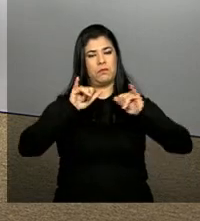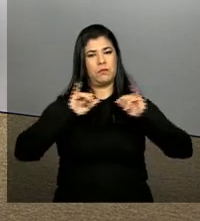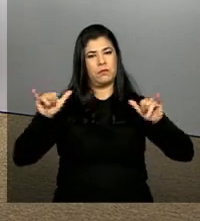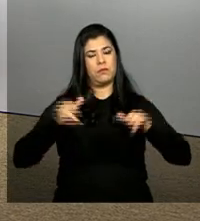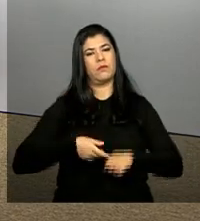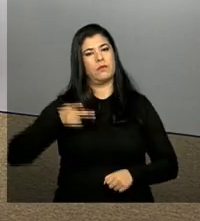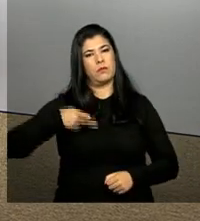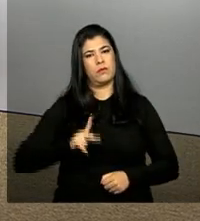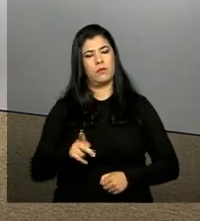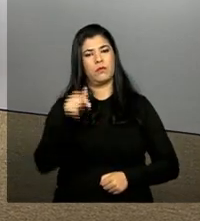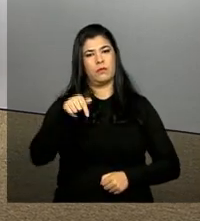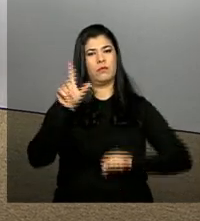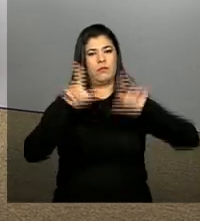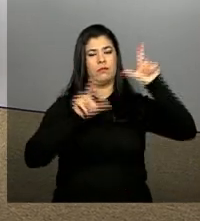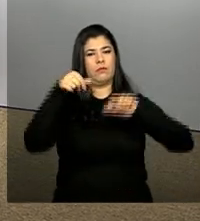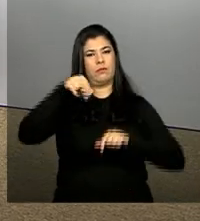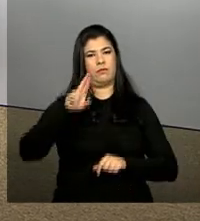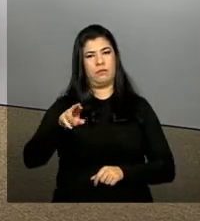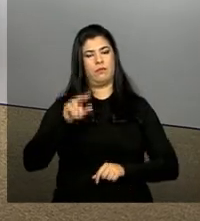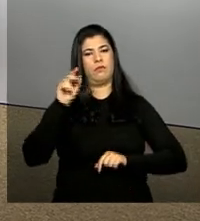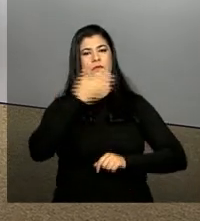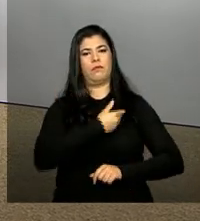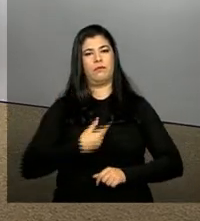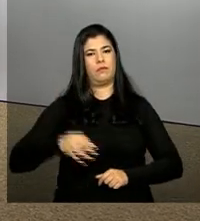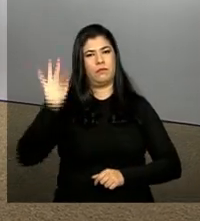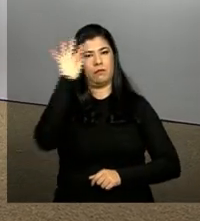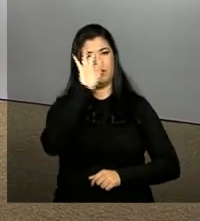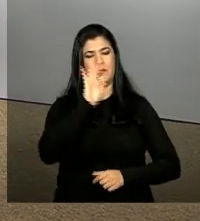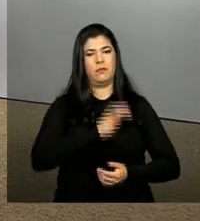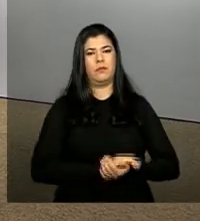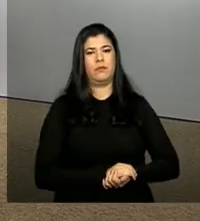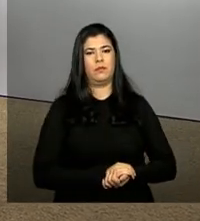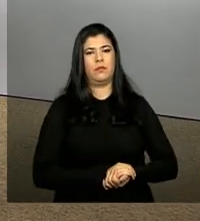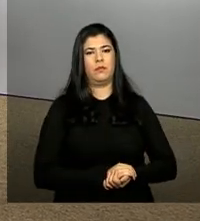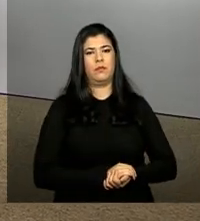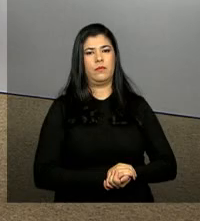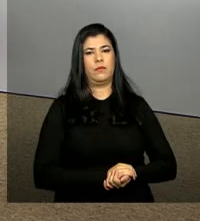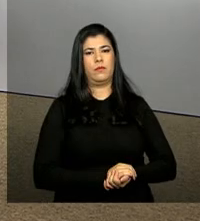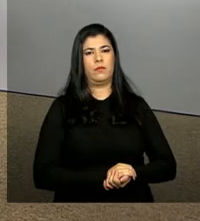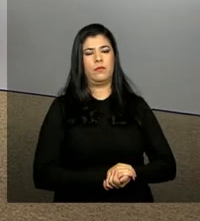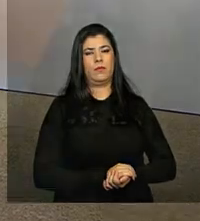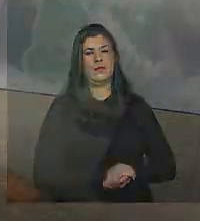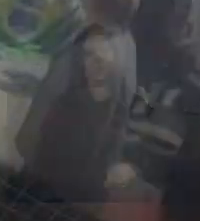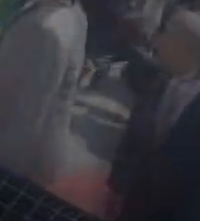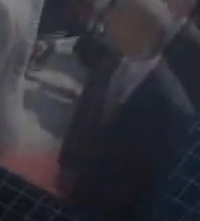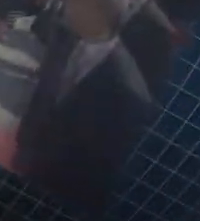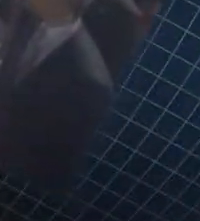outras informações Continue com a gente NBR a TV do Governo Federal